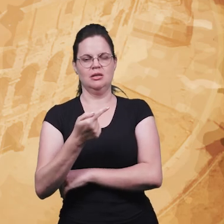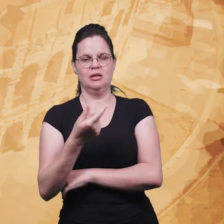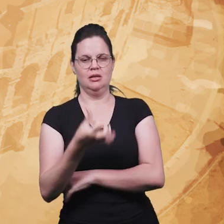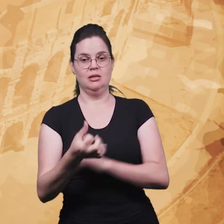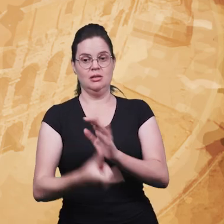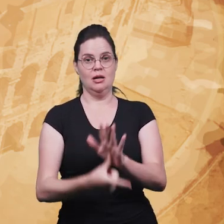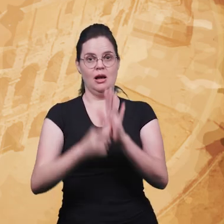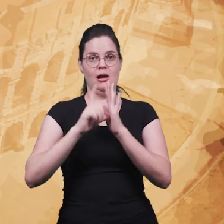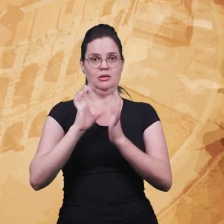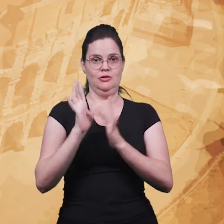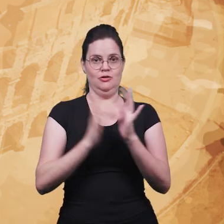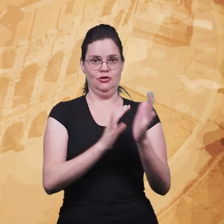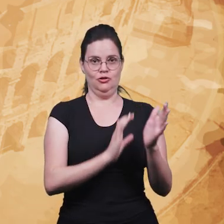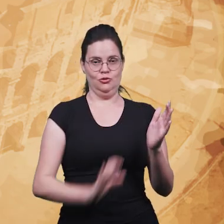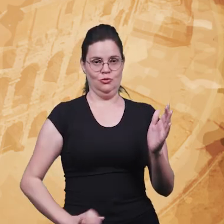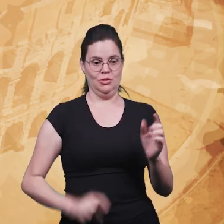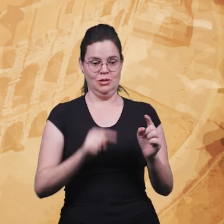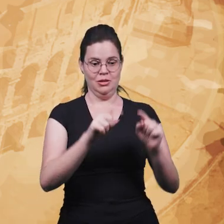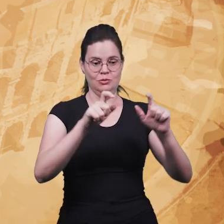vai até